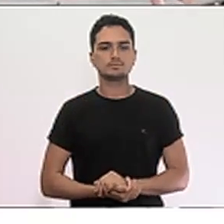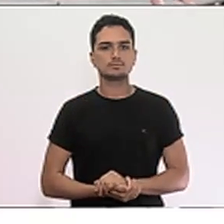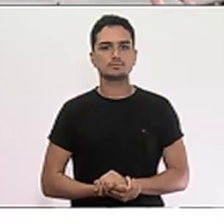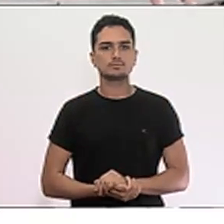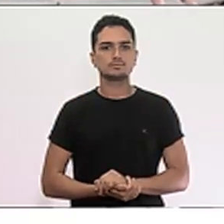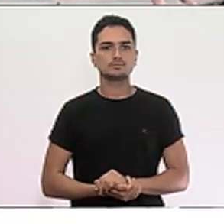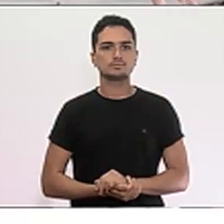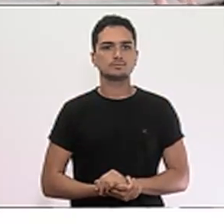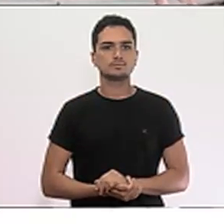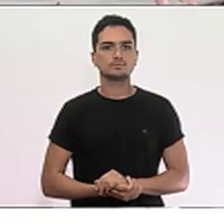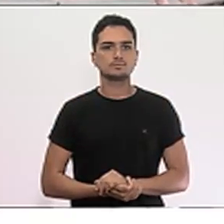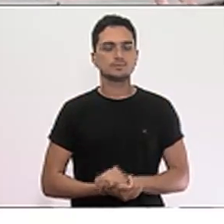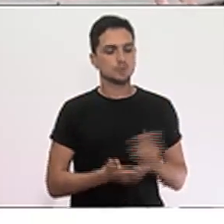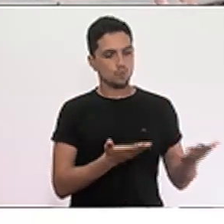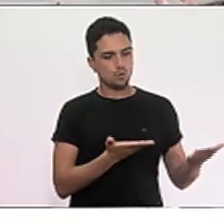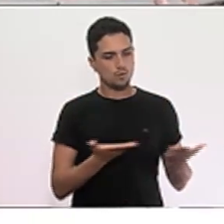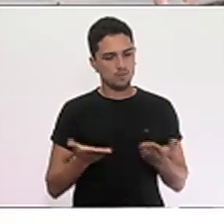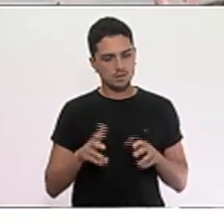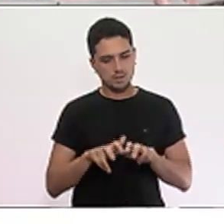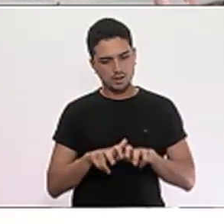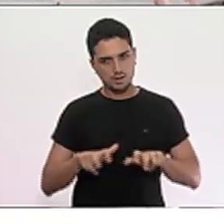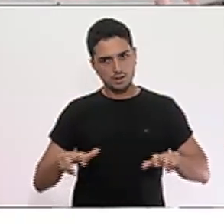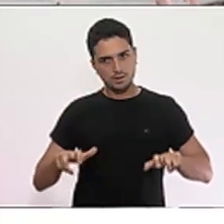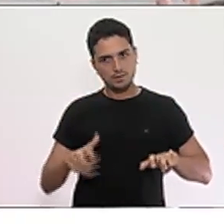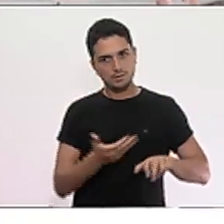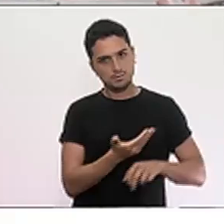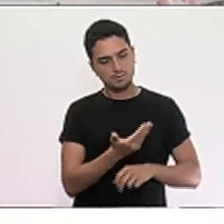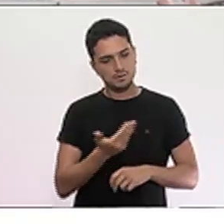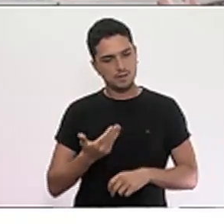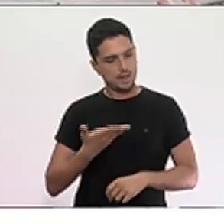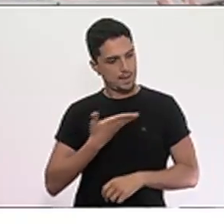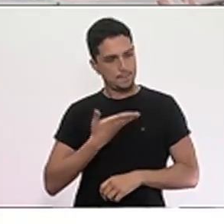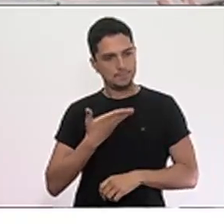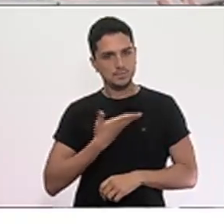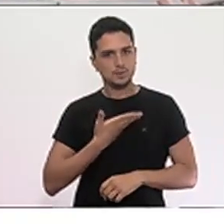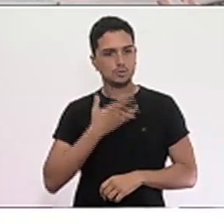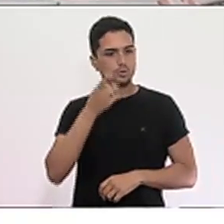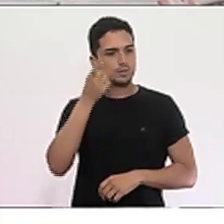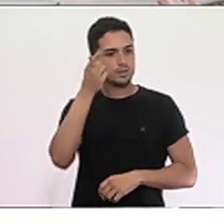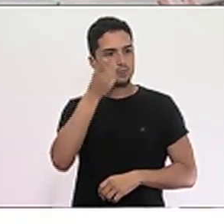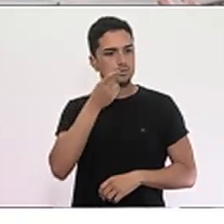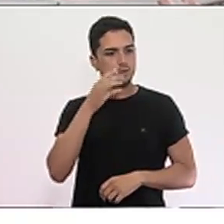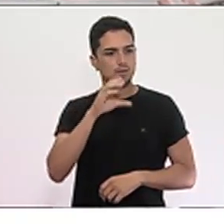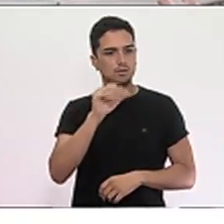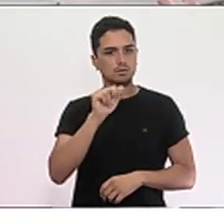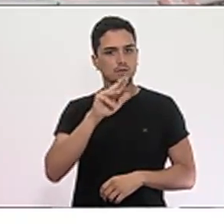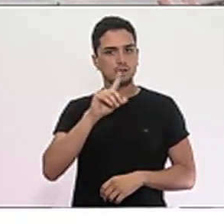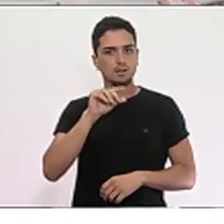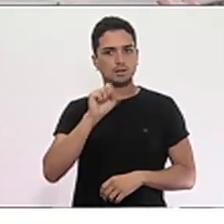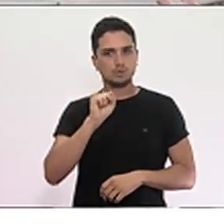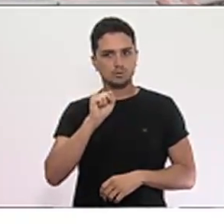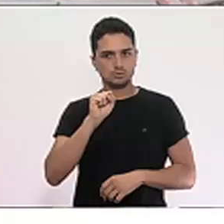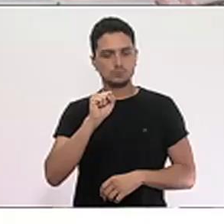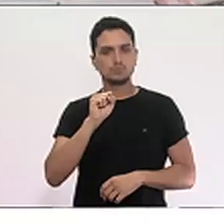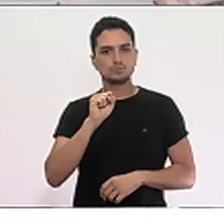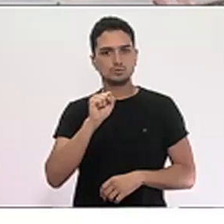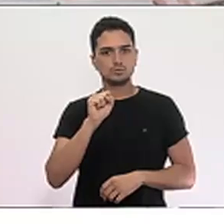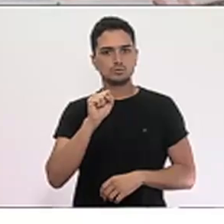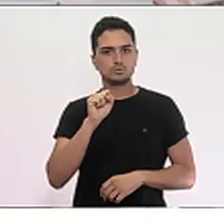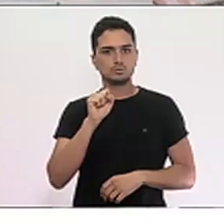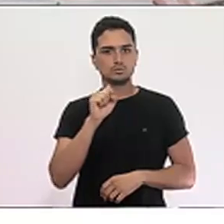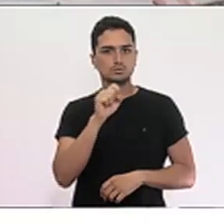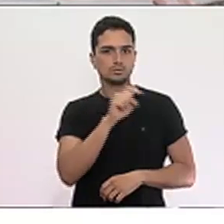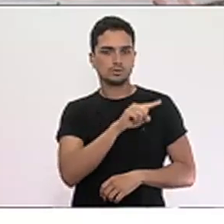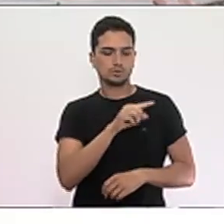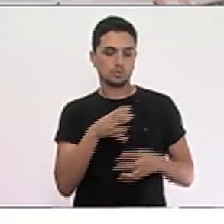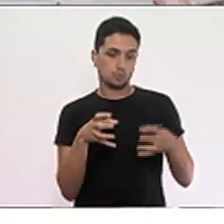Gostaria de convidar para compor a mesa o meu amigo e nobre deputado Carlos Caiado, faz parte como membro da Comissão de